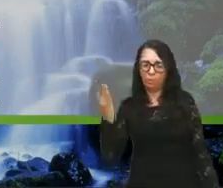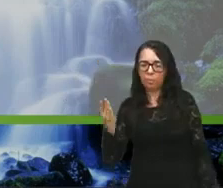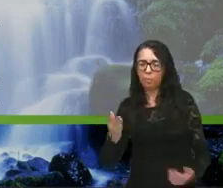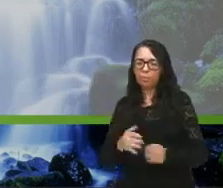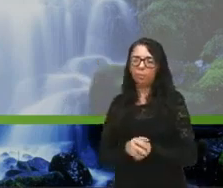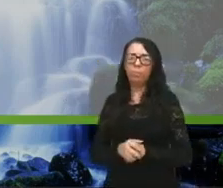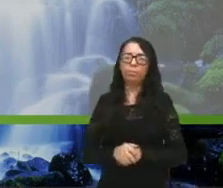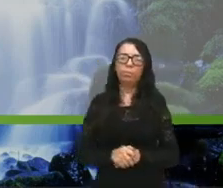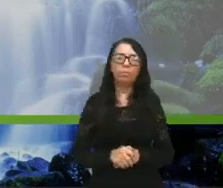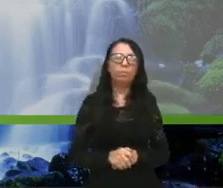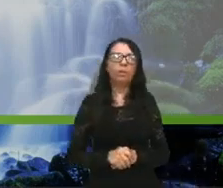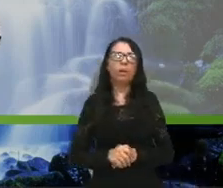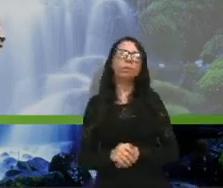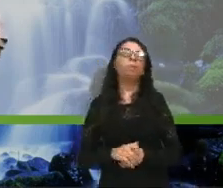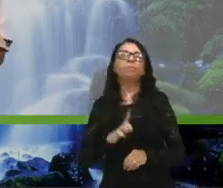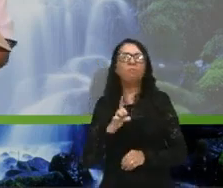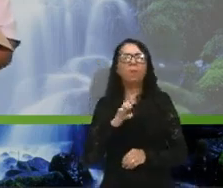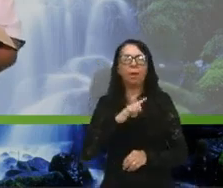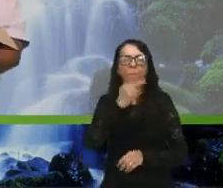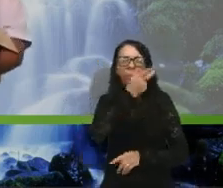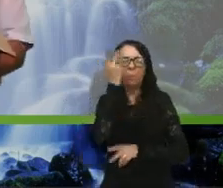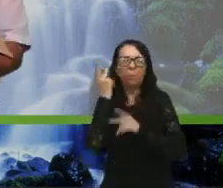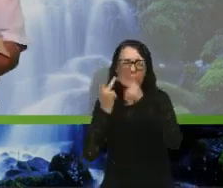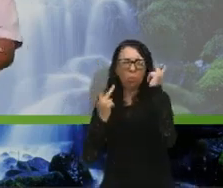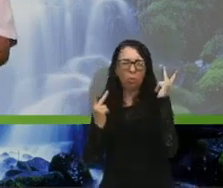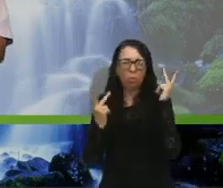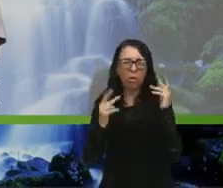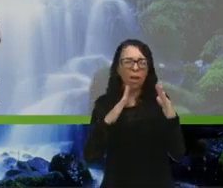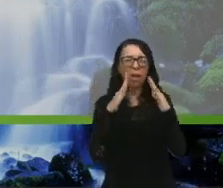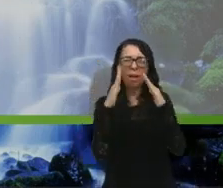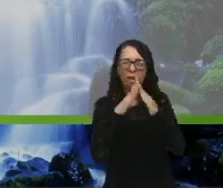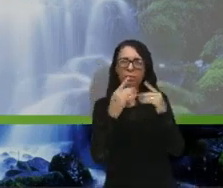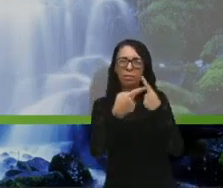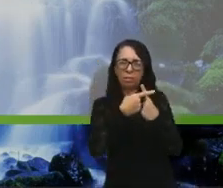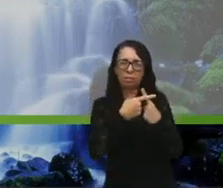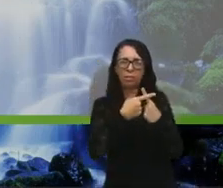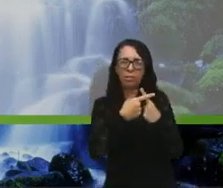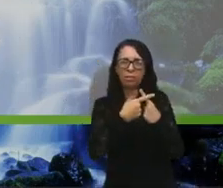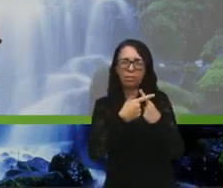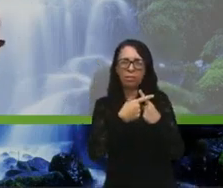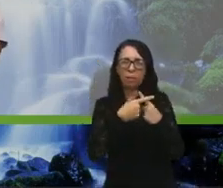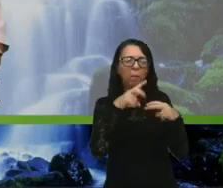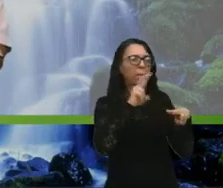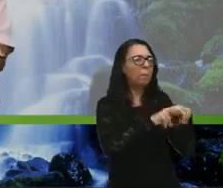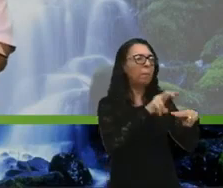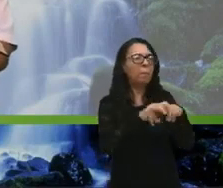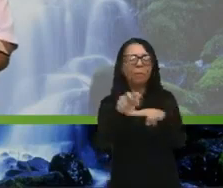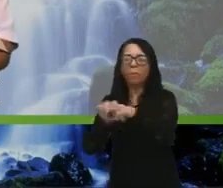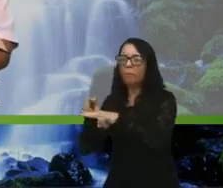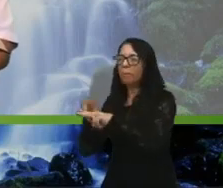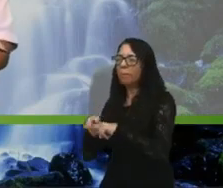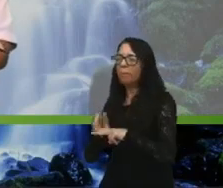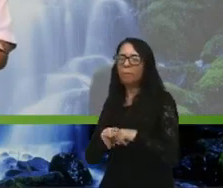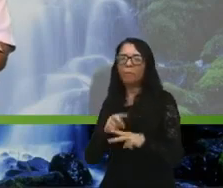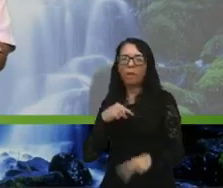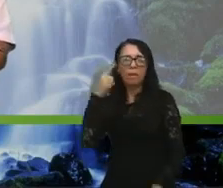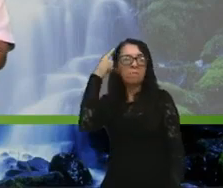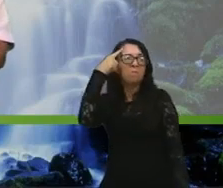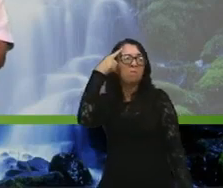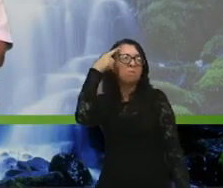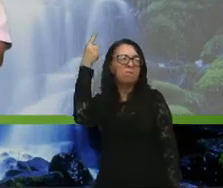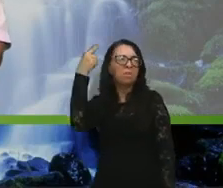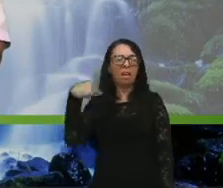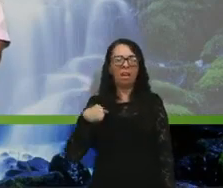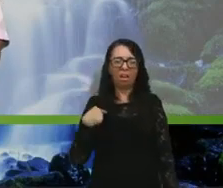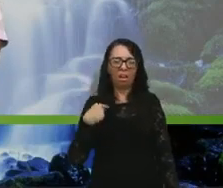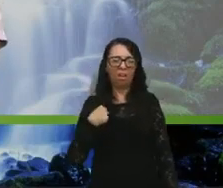devemos pensar, porque o que é importante e necessário para a igreja é a presença do Espírito